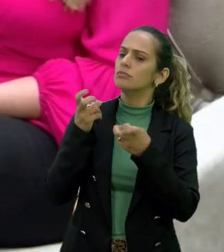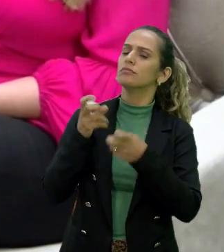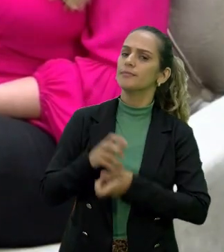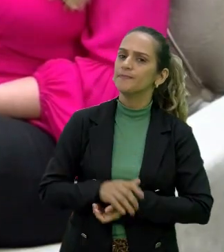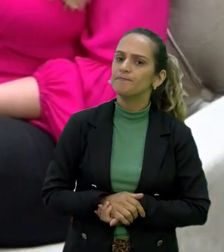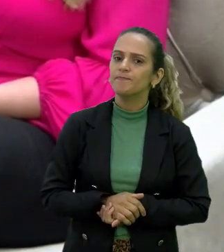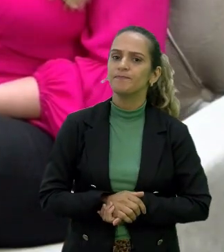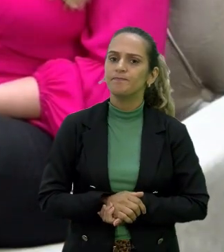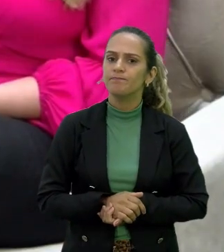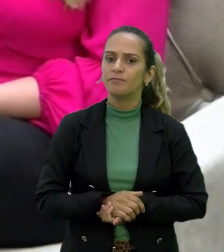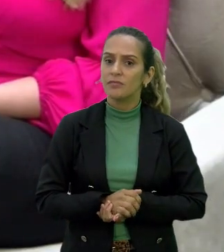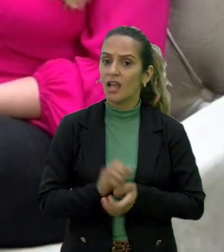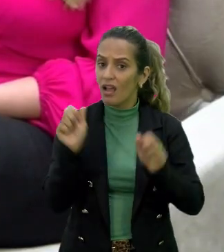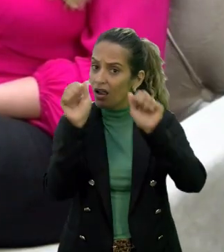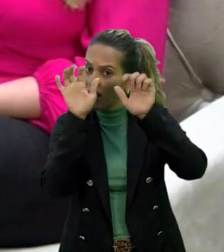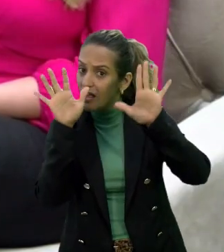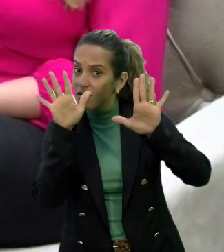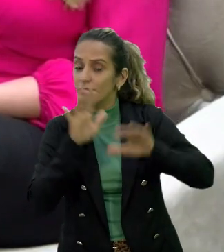percebe